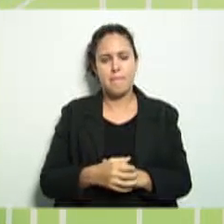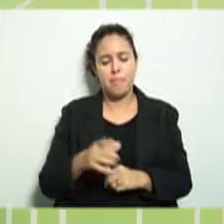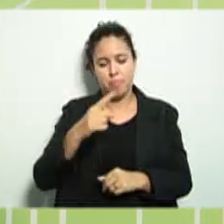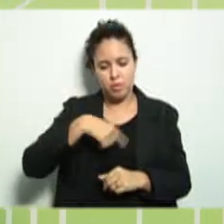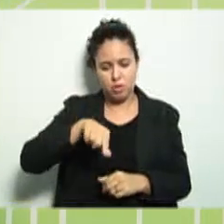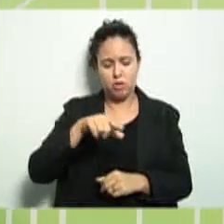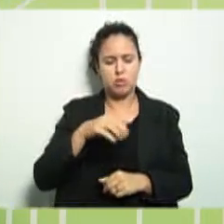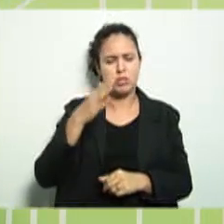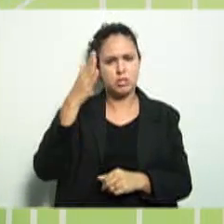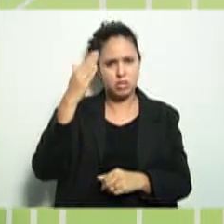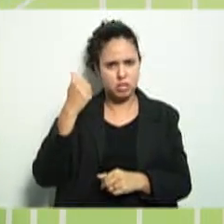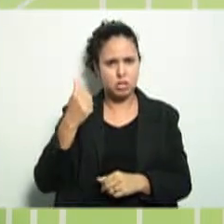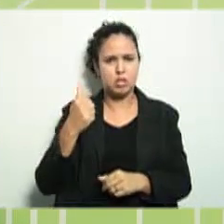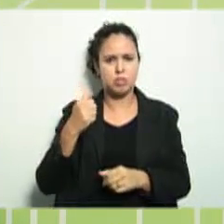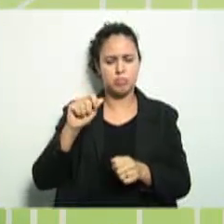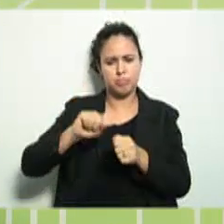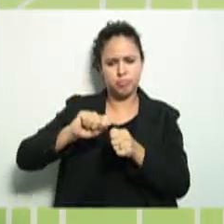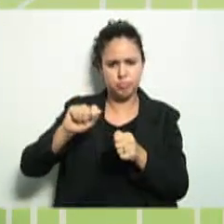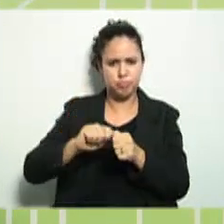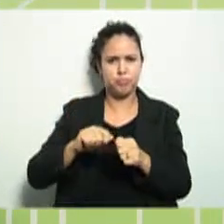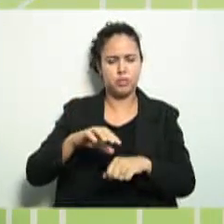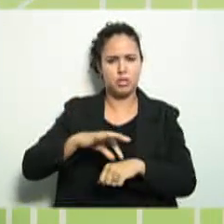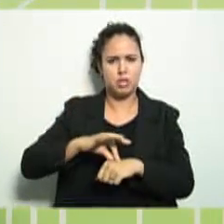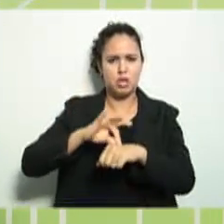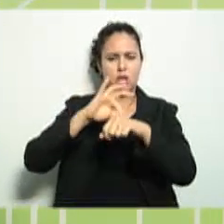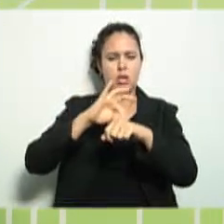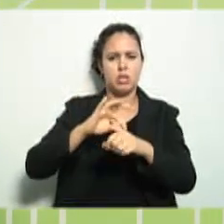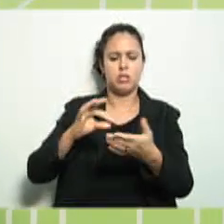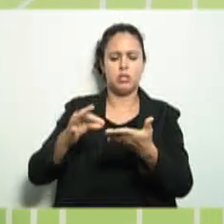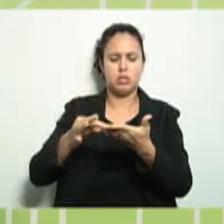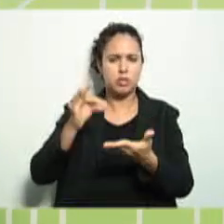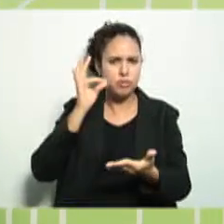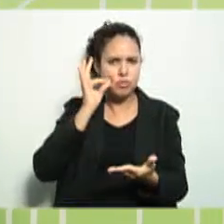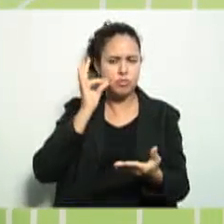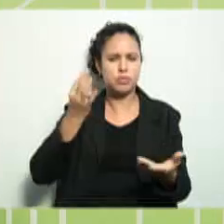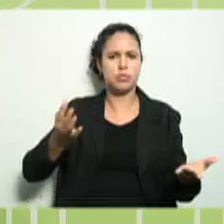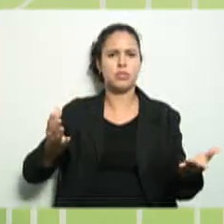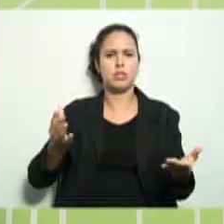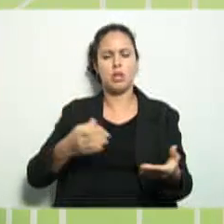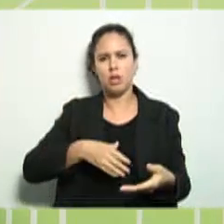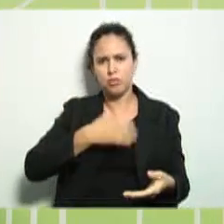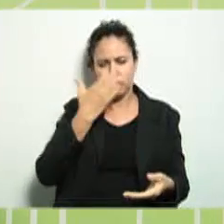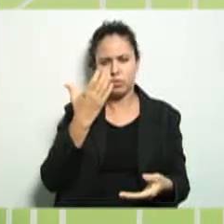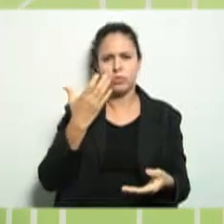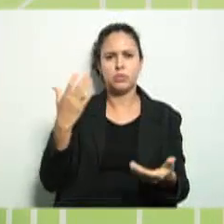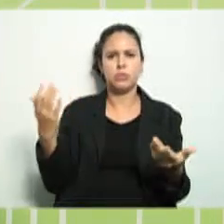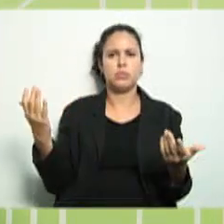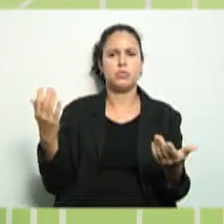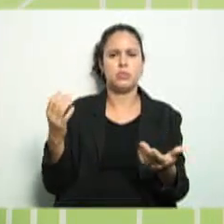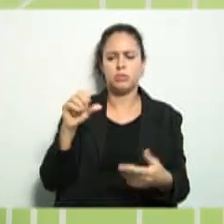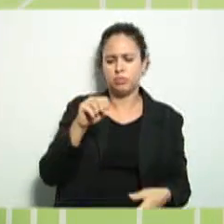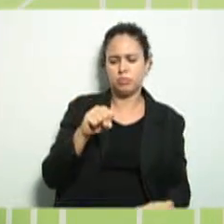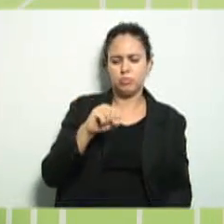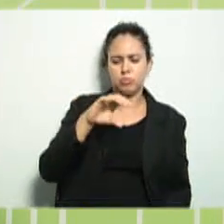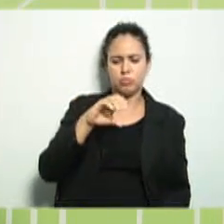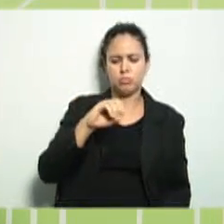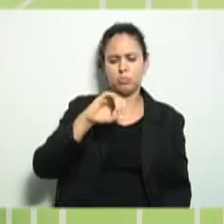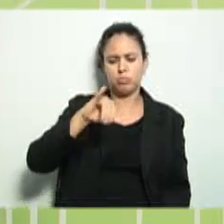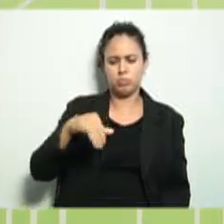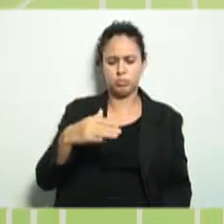carne bovina, soja, pescado, café, algumas frutas, nós somos muito bons. Então